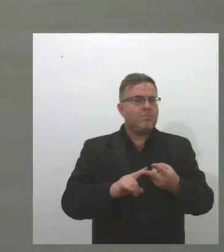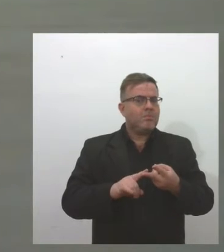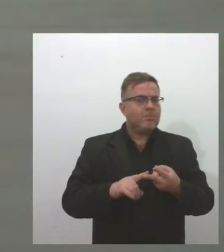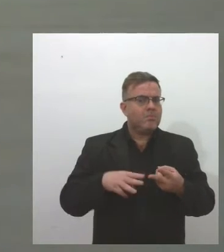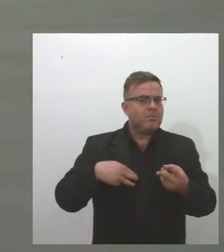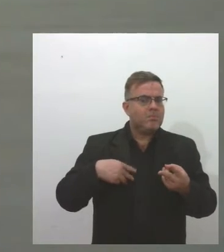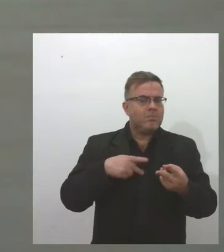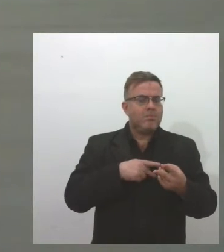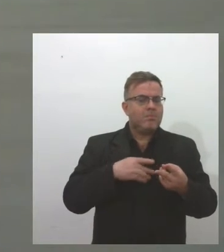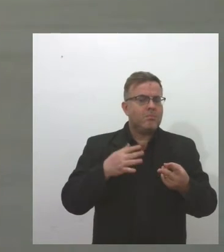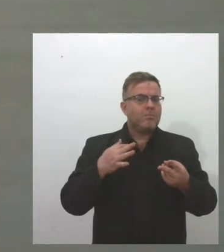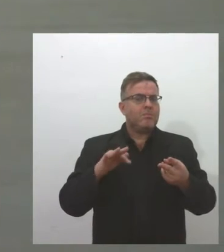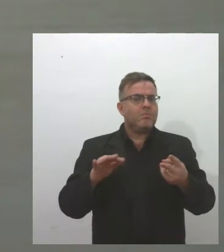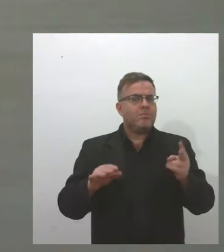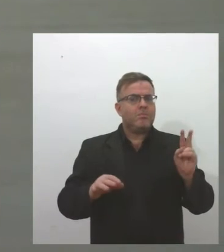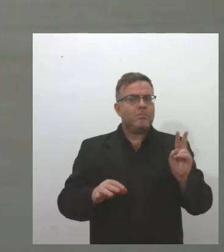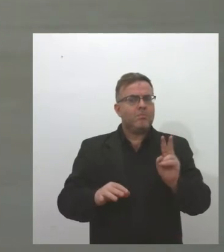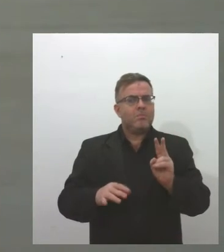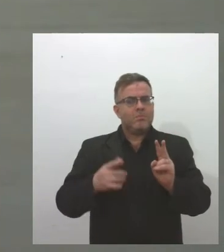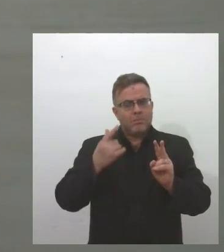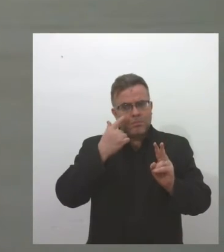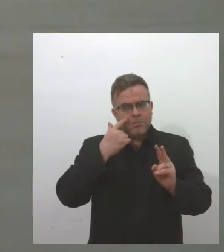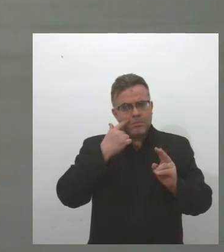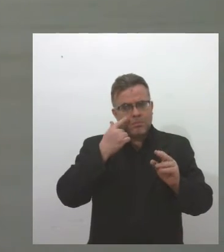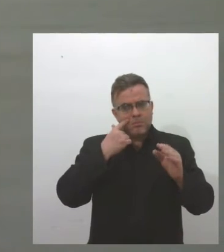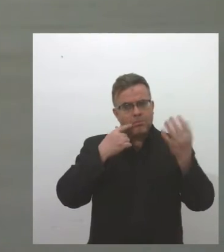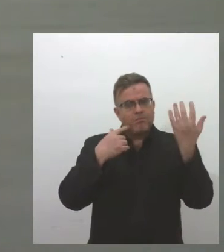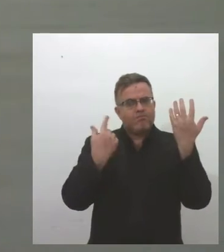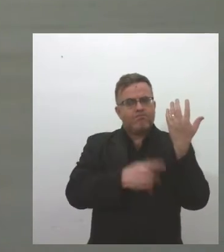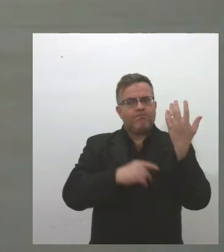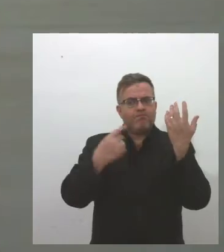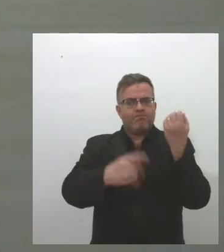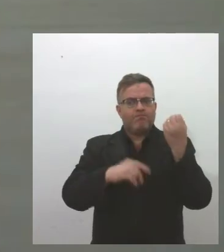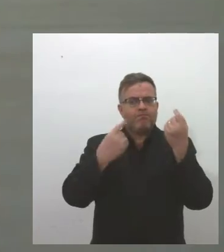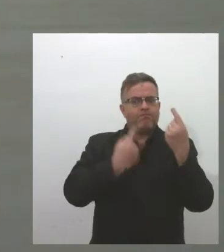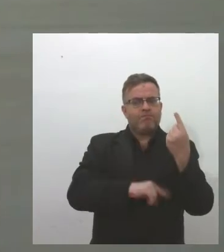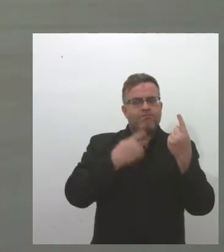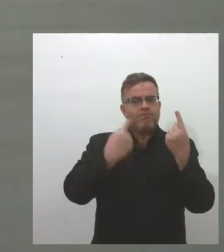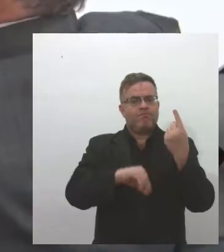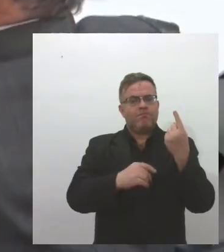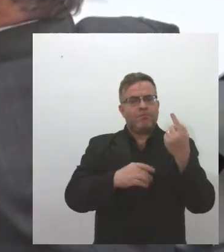à tortura nos presídios. Você vai acompanhar agora na reportagem de Arícia Menezes.